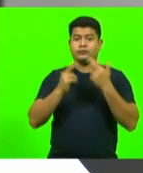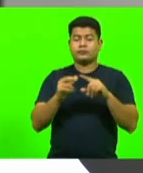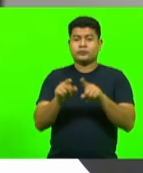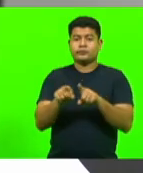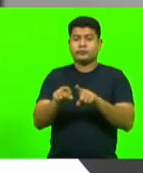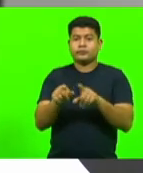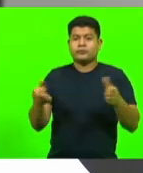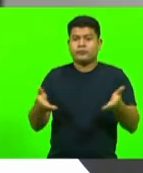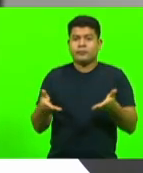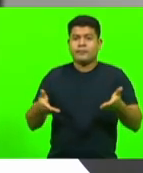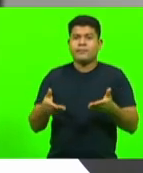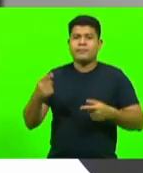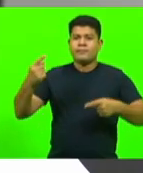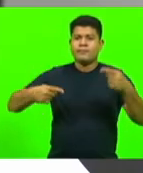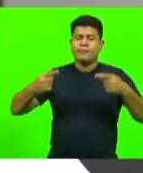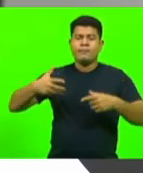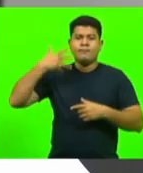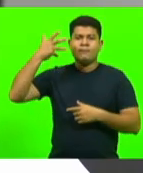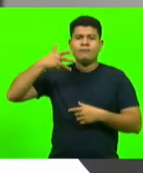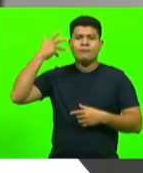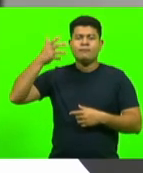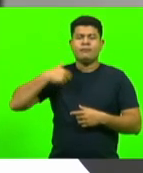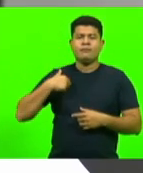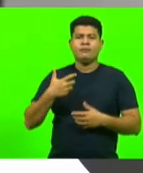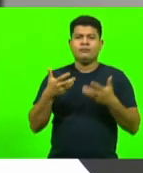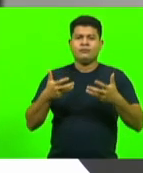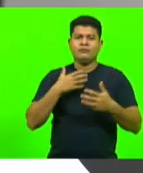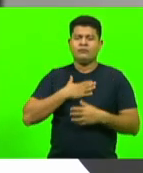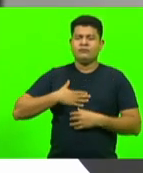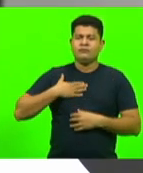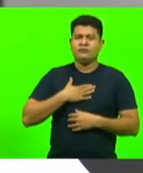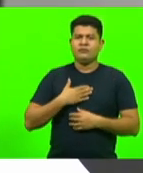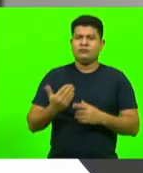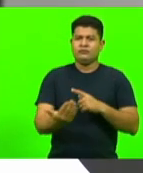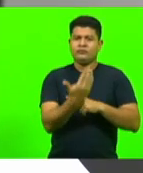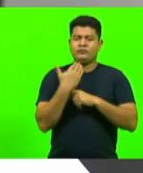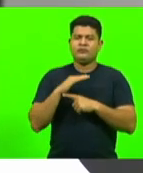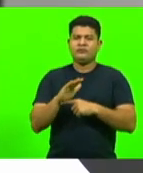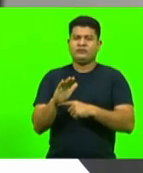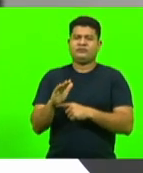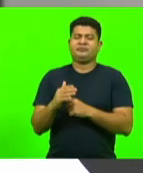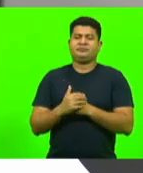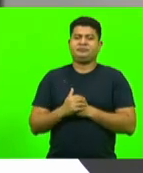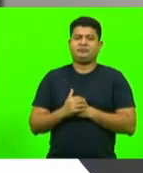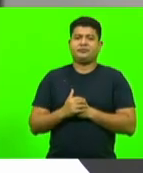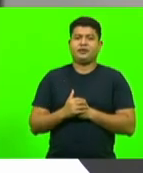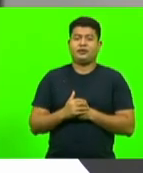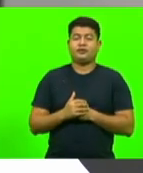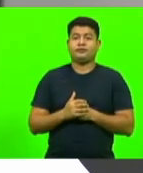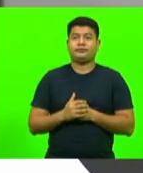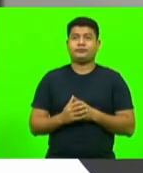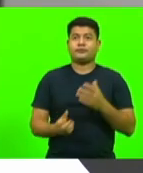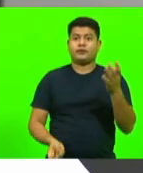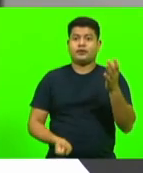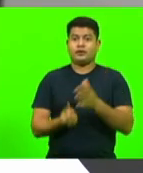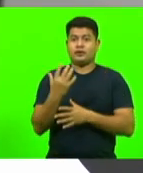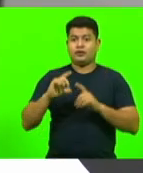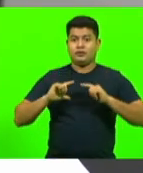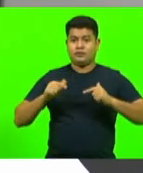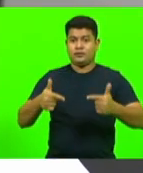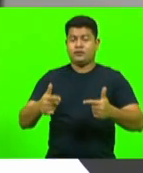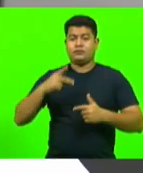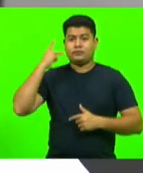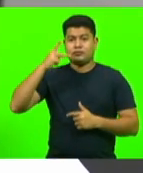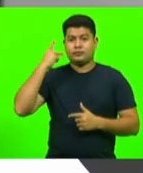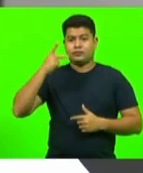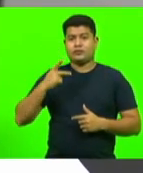falas também gostaria que vocês nos ajudassem aqui nessa síntese né a criação de uma frente parlamentar em defesa